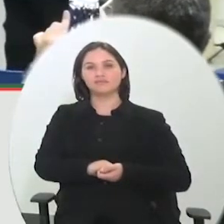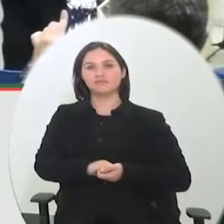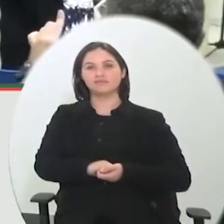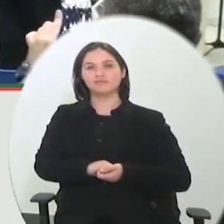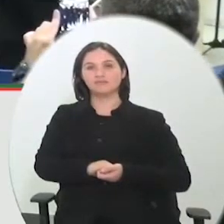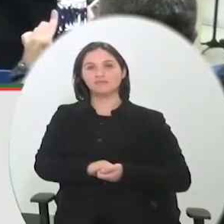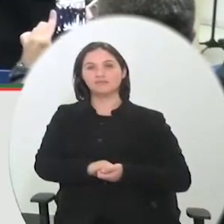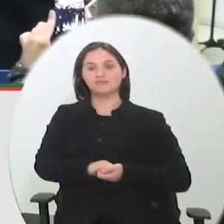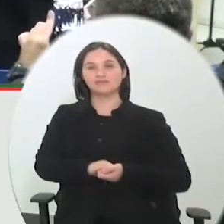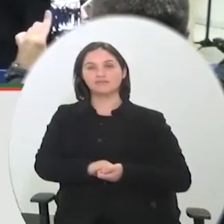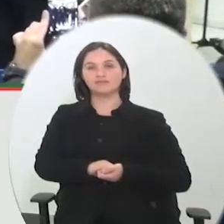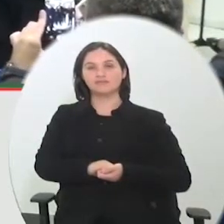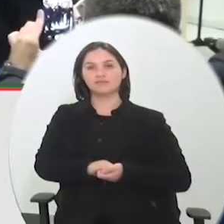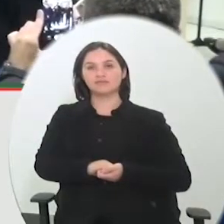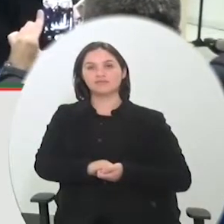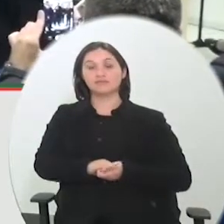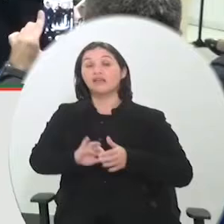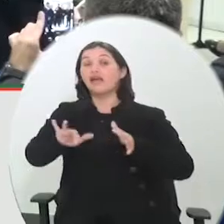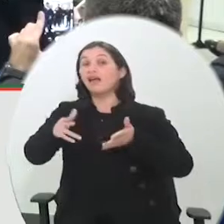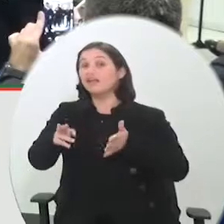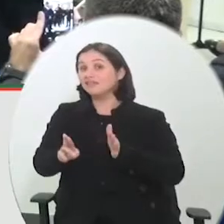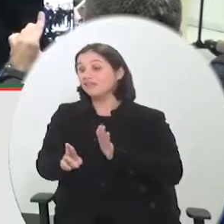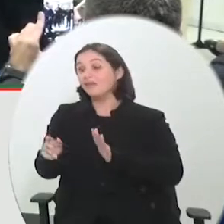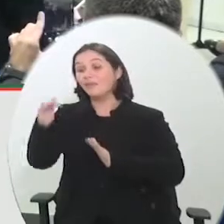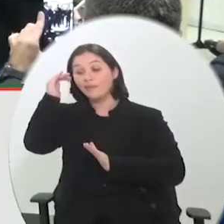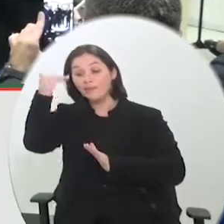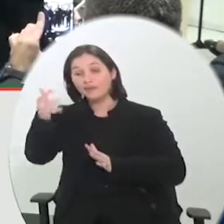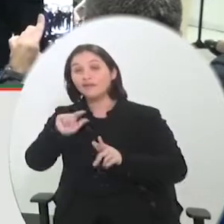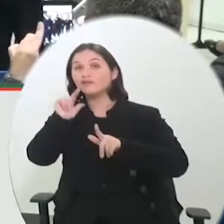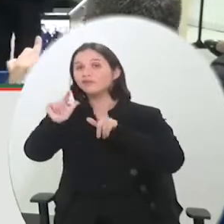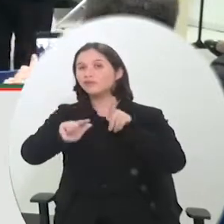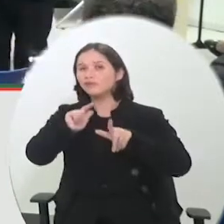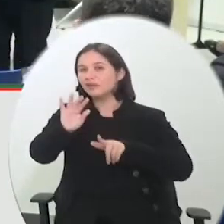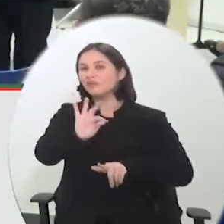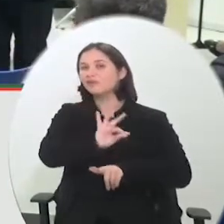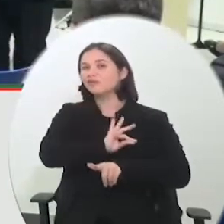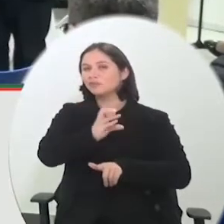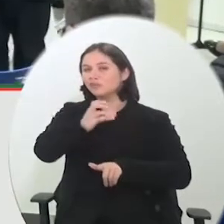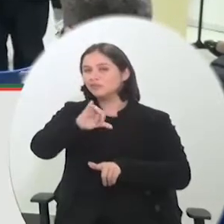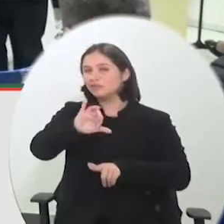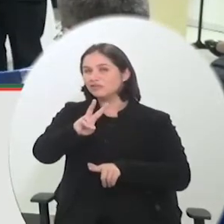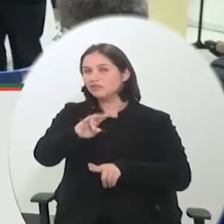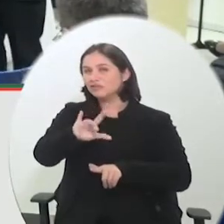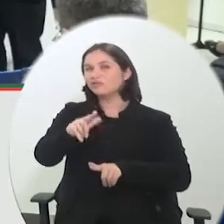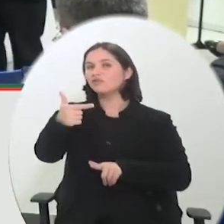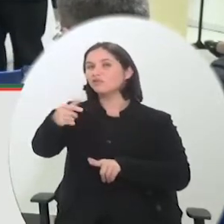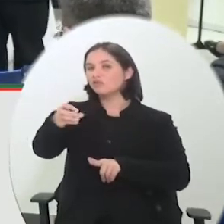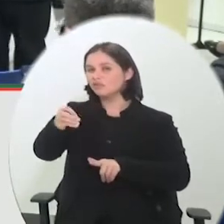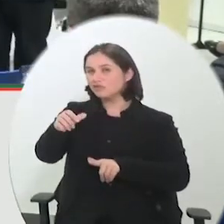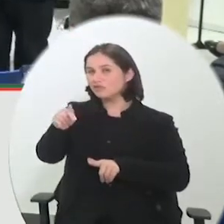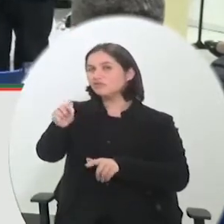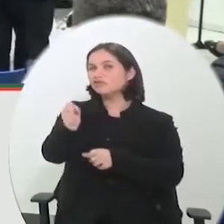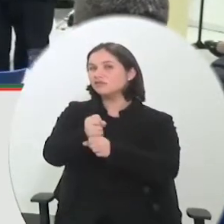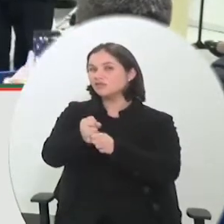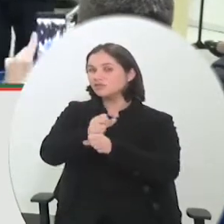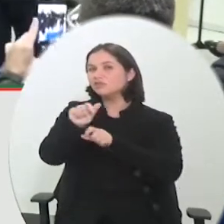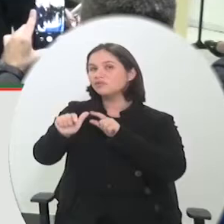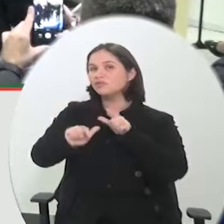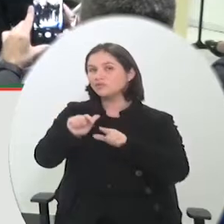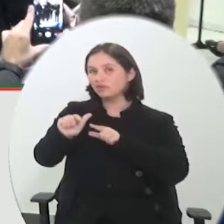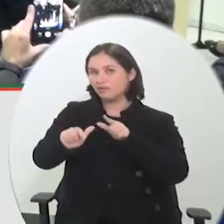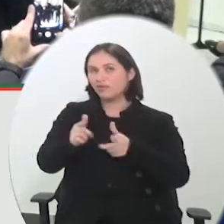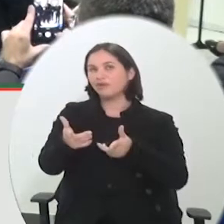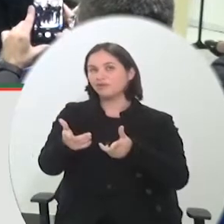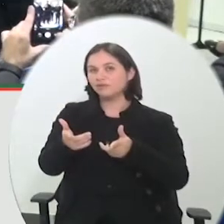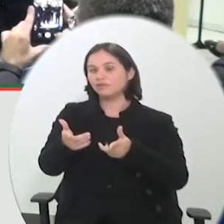policiais civis pelo trabalho que a Polícia Civil tem emprestado ao longo desses 207 anos e fazemos votos para